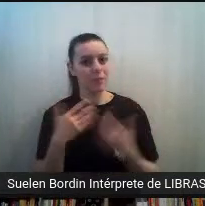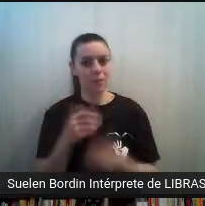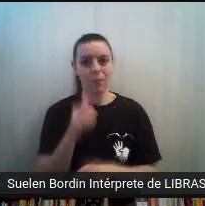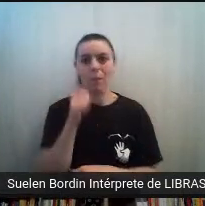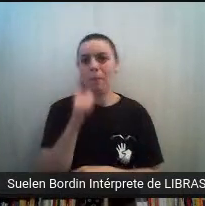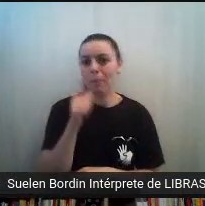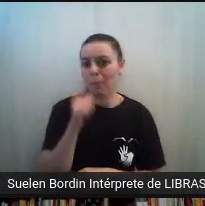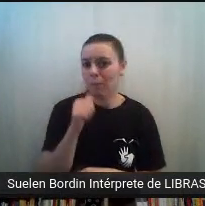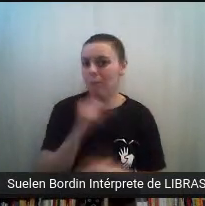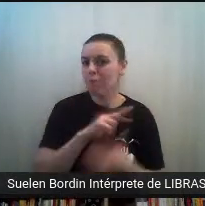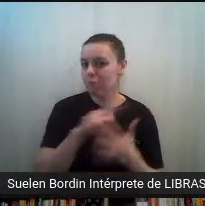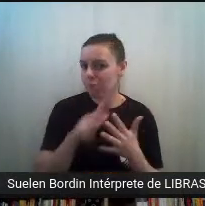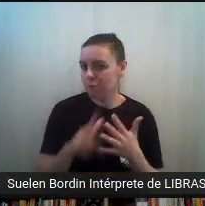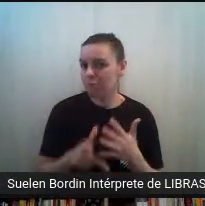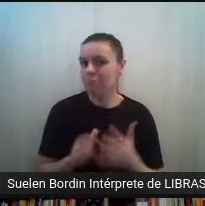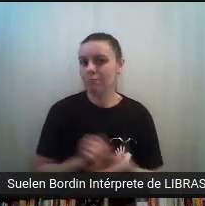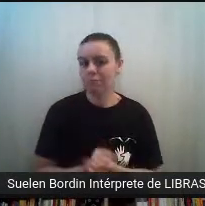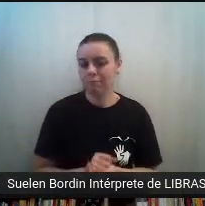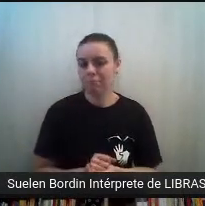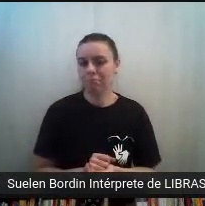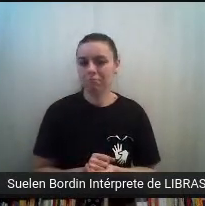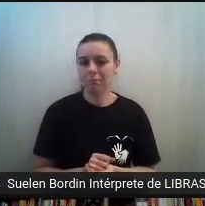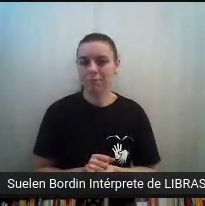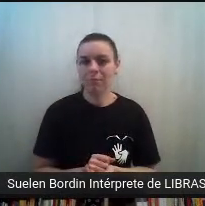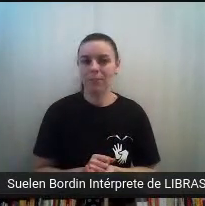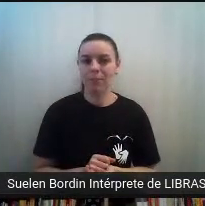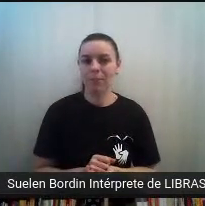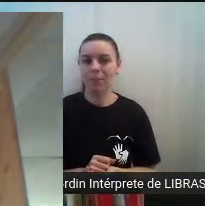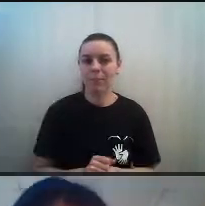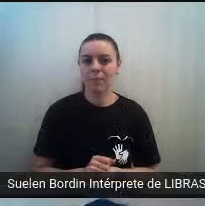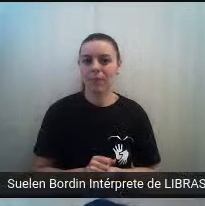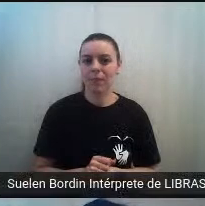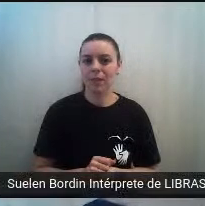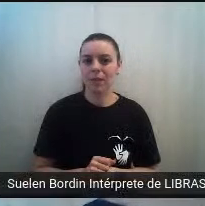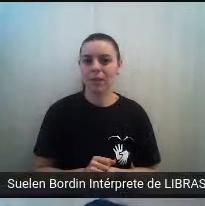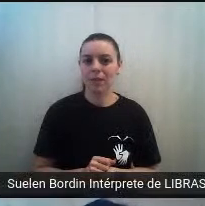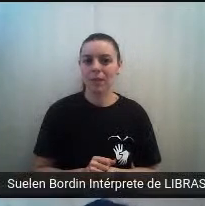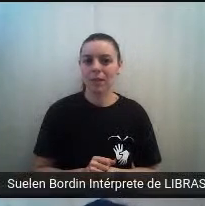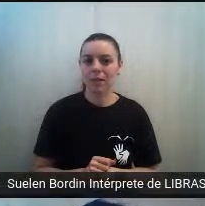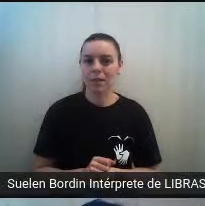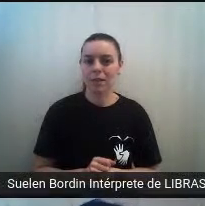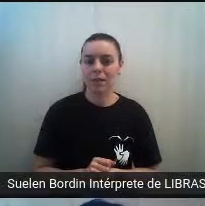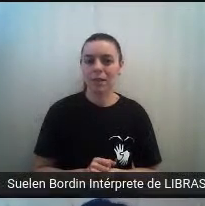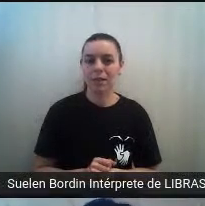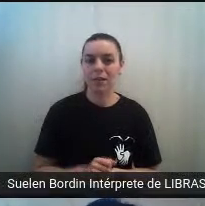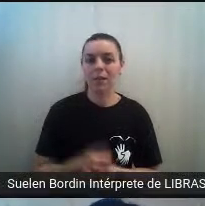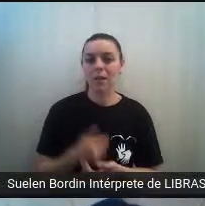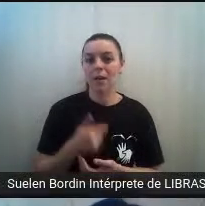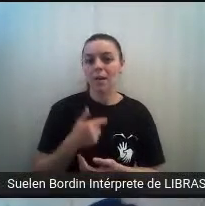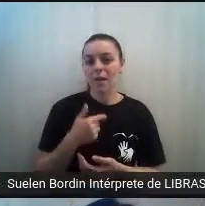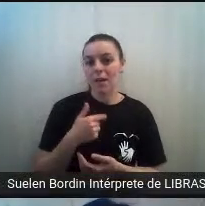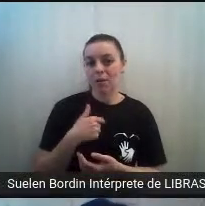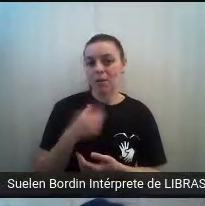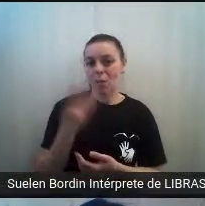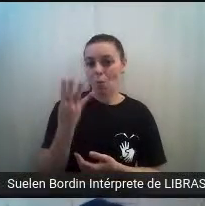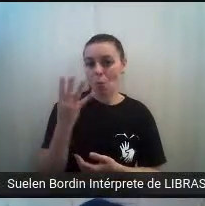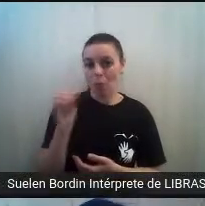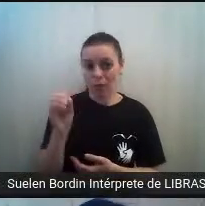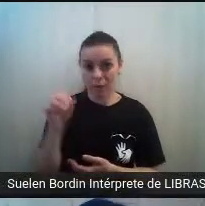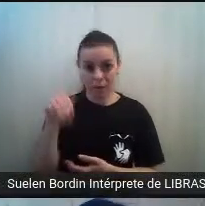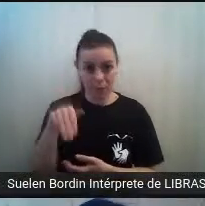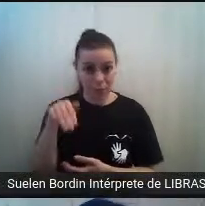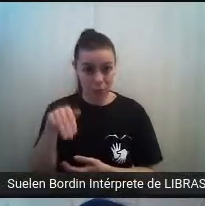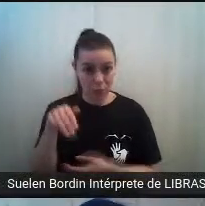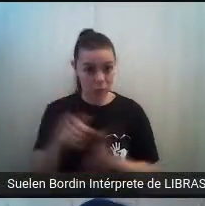Obrigada. Tá? Eu estou bem satisfeita aí que a gente gastou, digamos, 40 minutos aí nessa